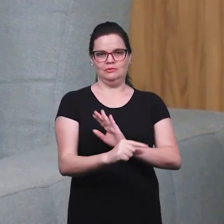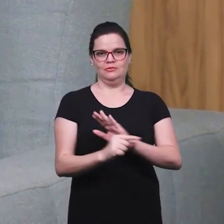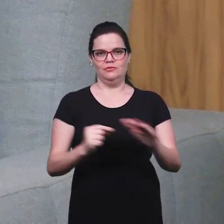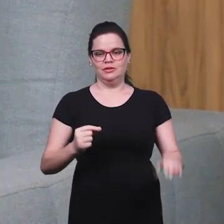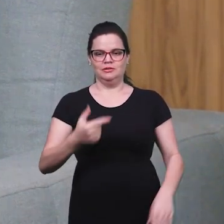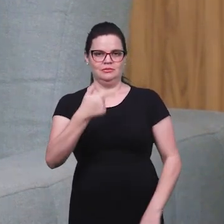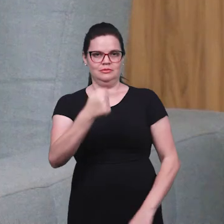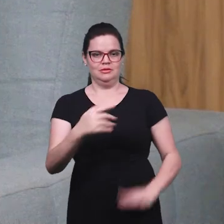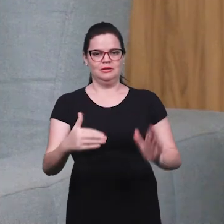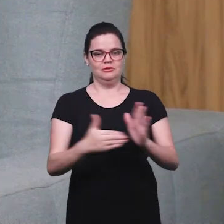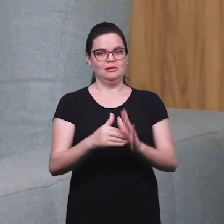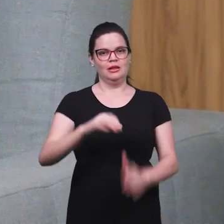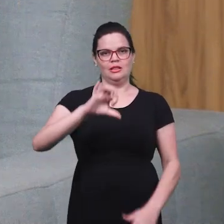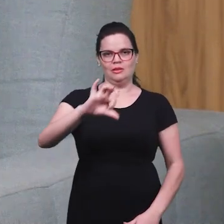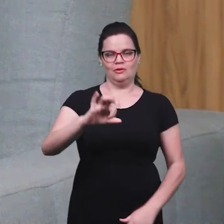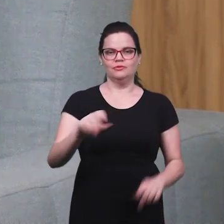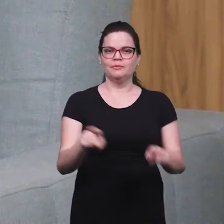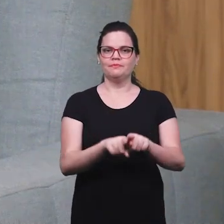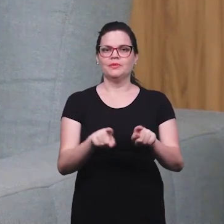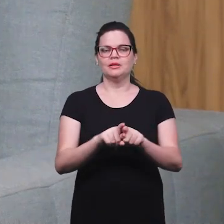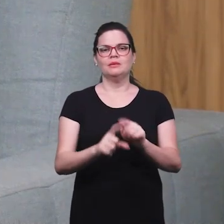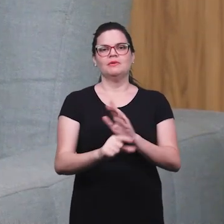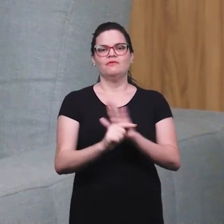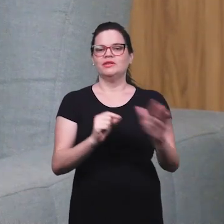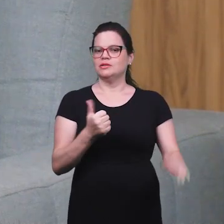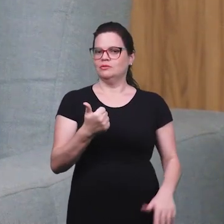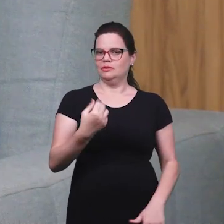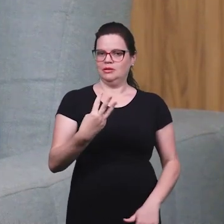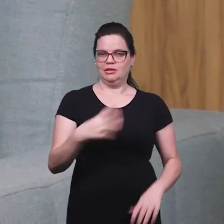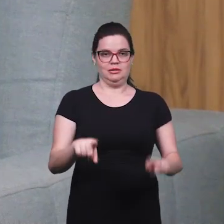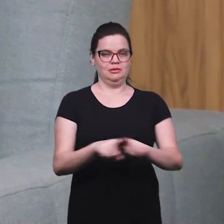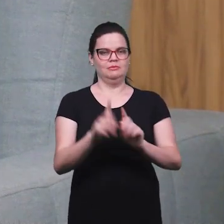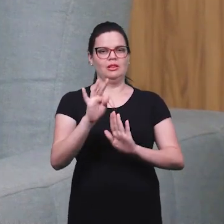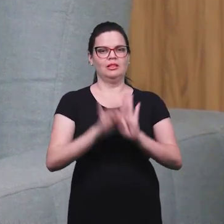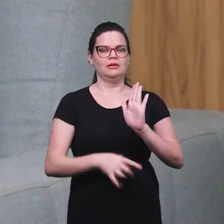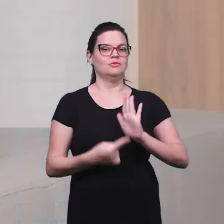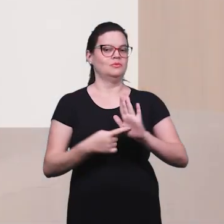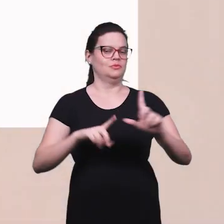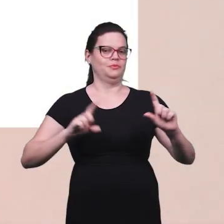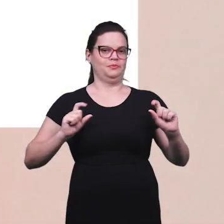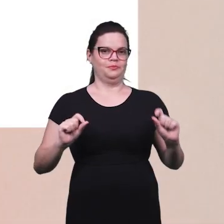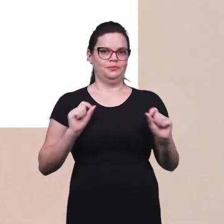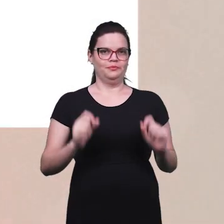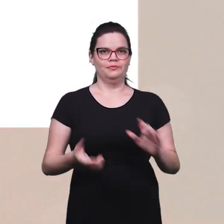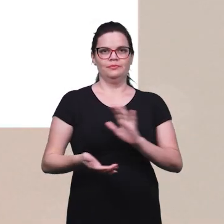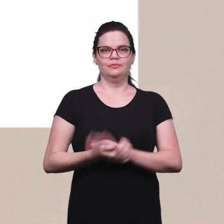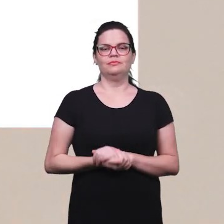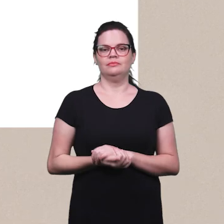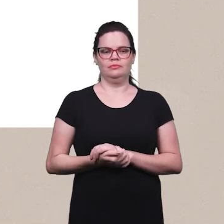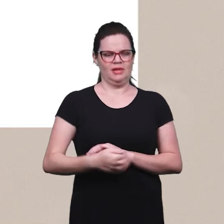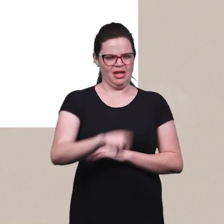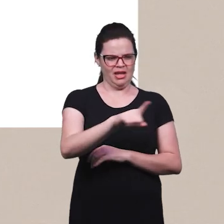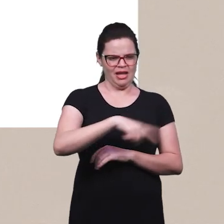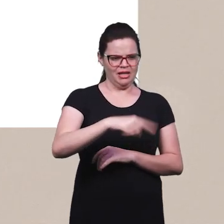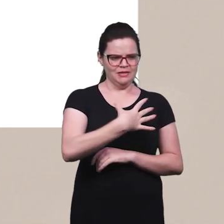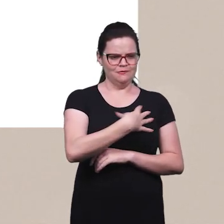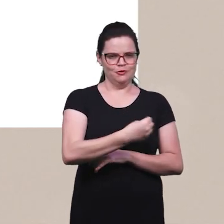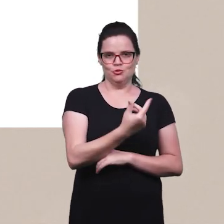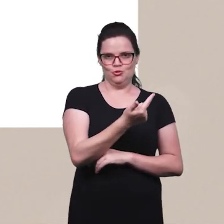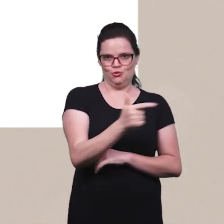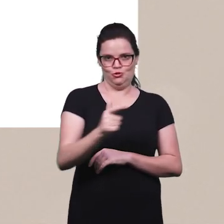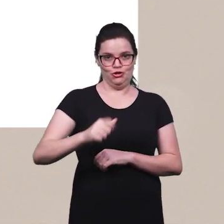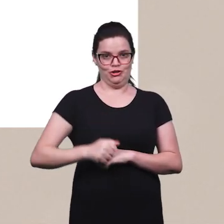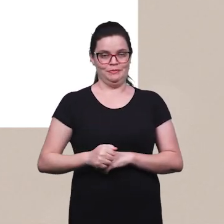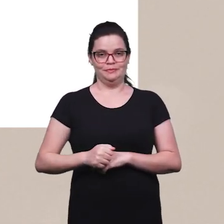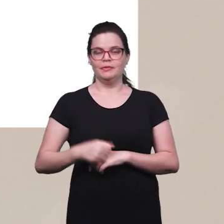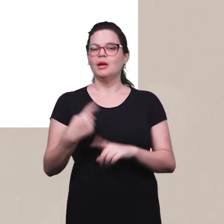versos 7 a 9, e também o versículo 13, que nos diz assim: E não tinham filhos, porque